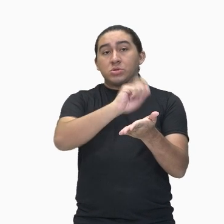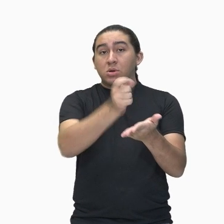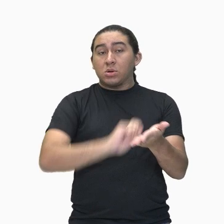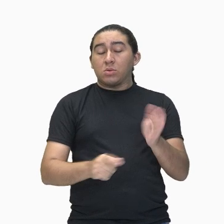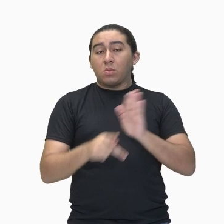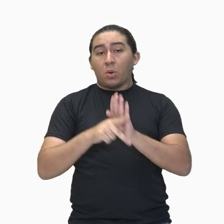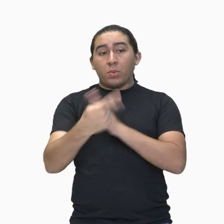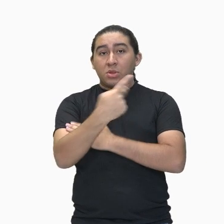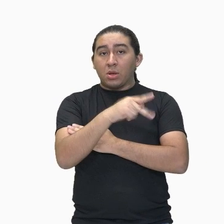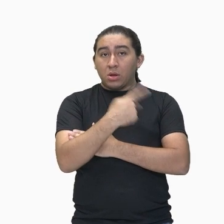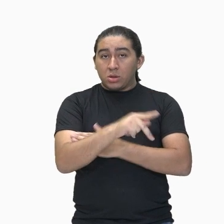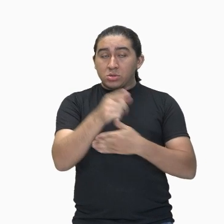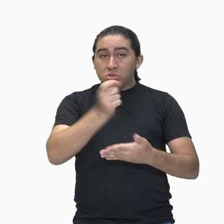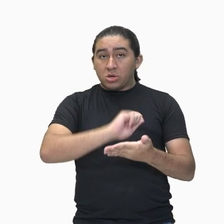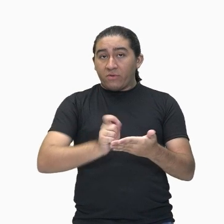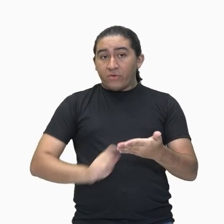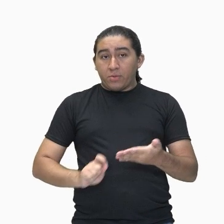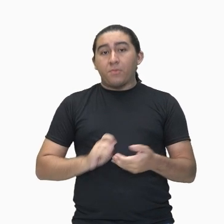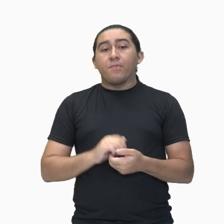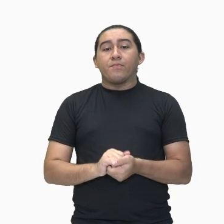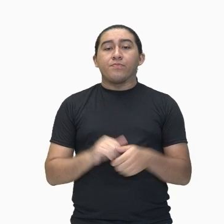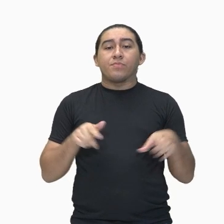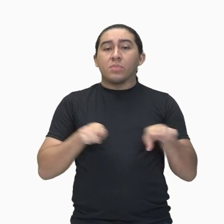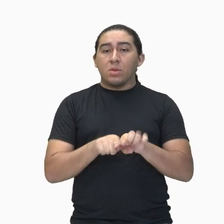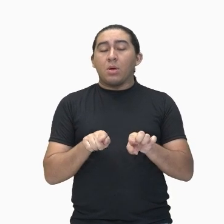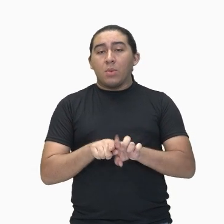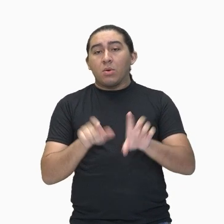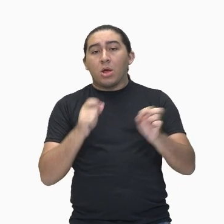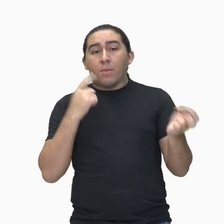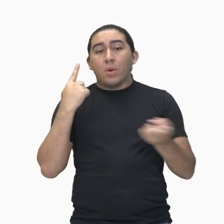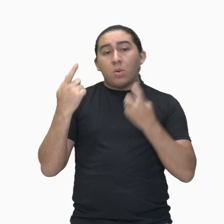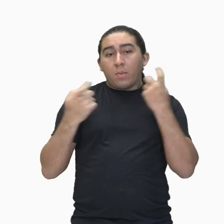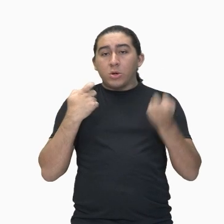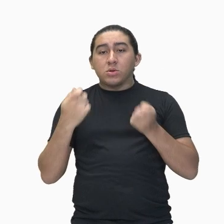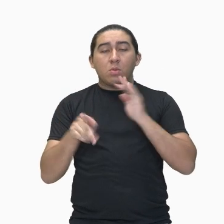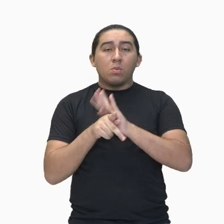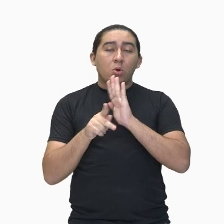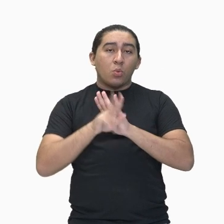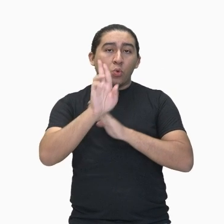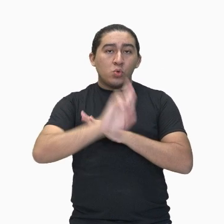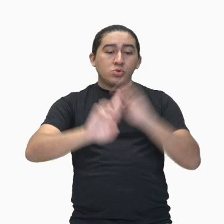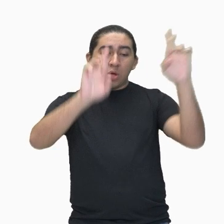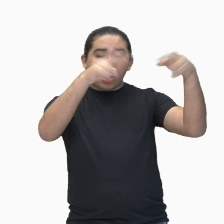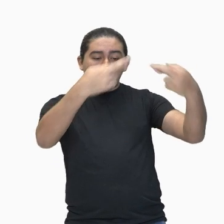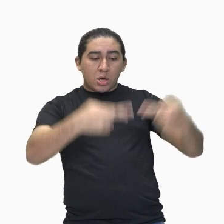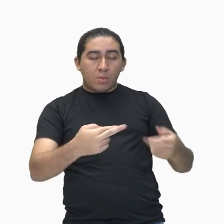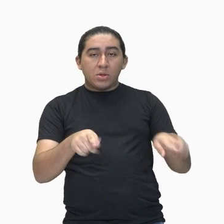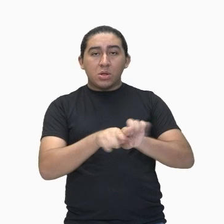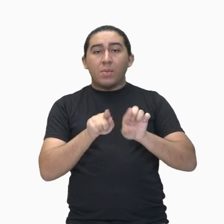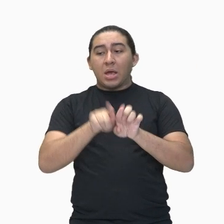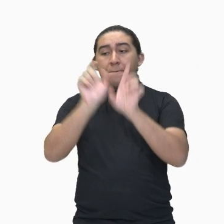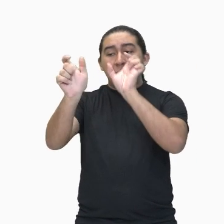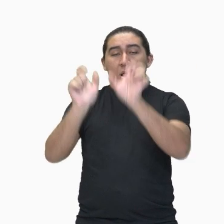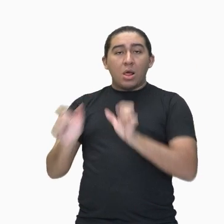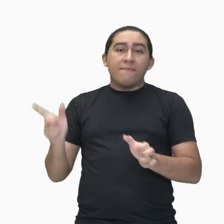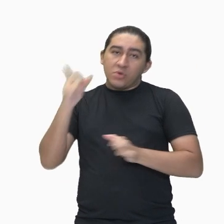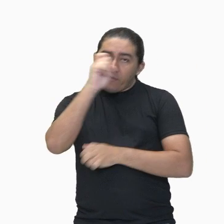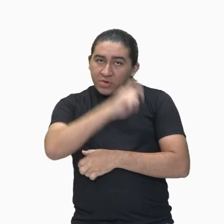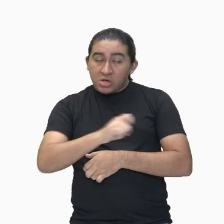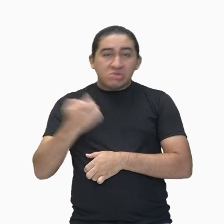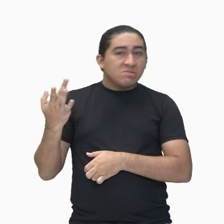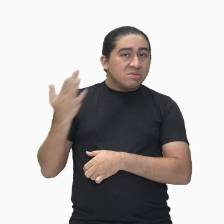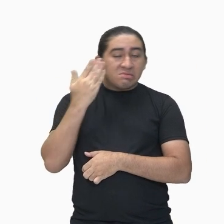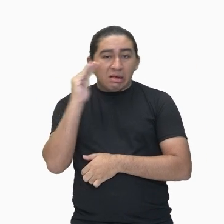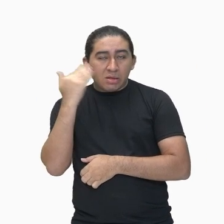ele escreveu, esse poema, a preocupação com as rimas e as palavras rebuscadas mesmo, e o